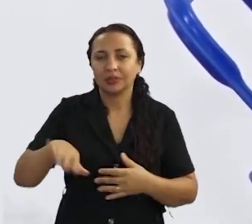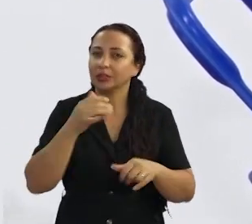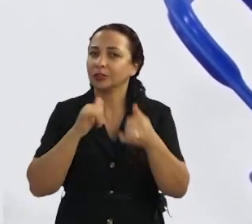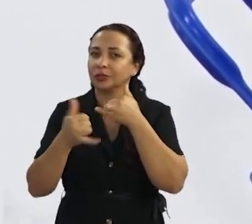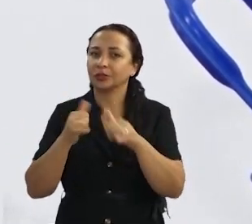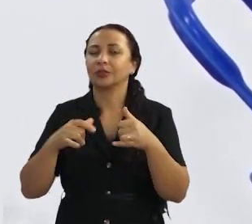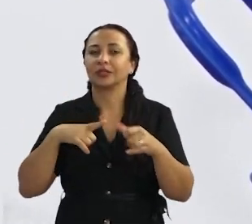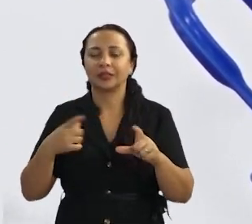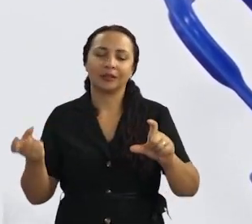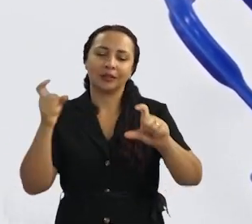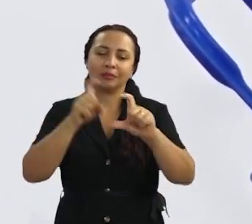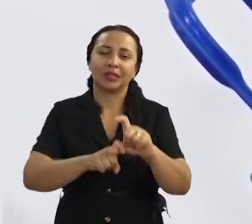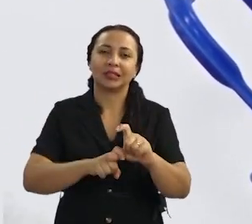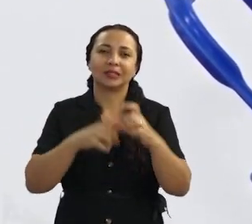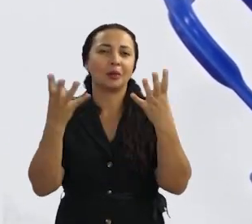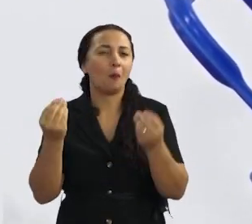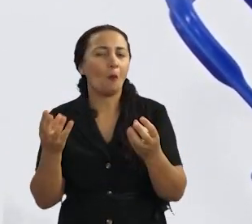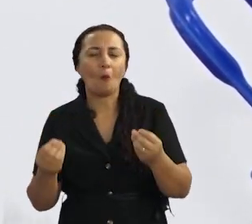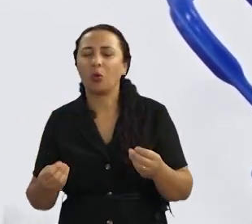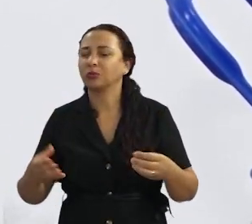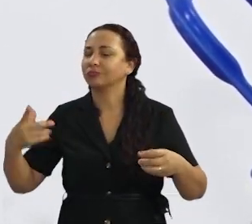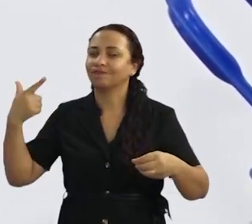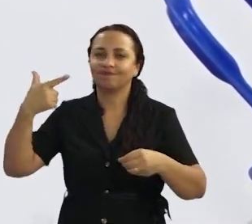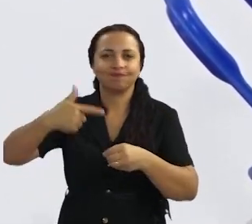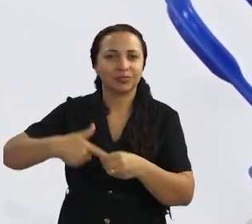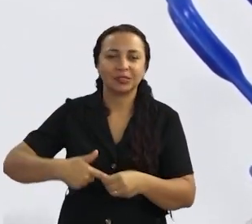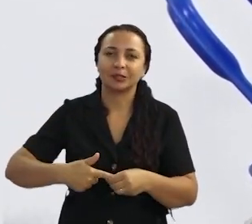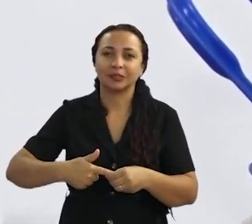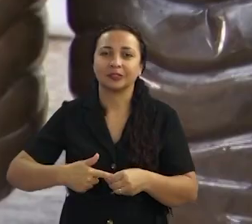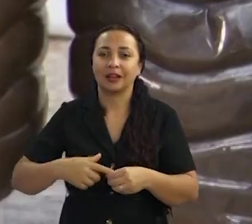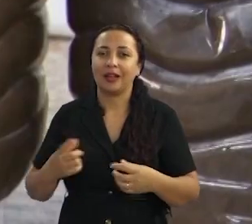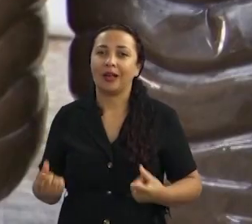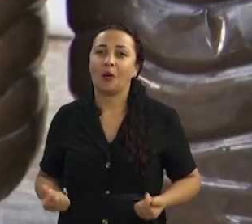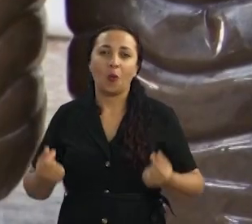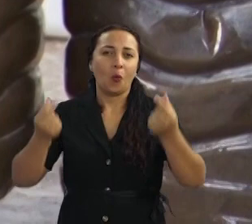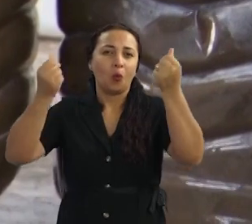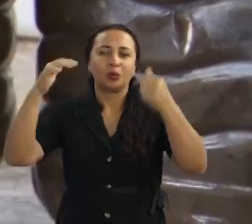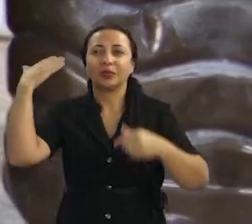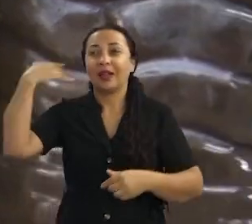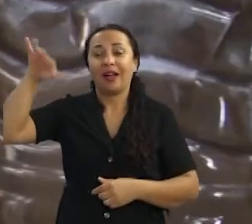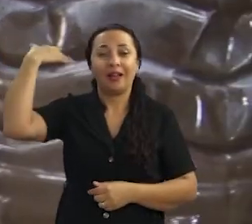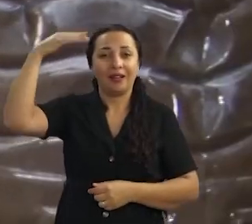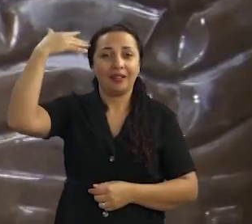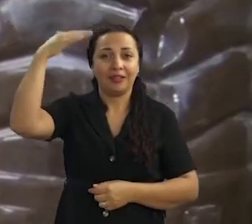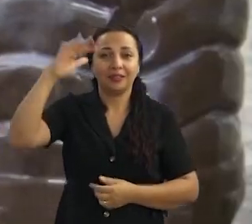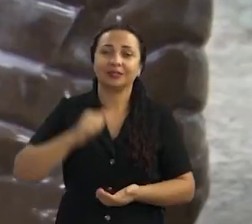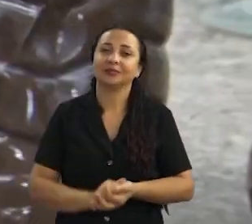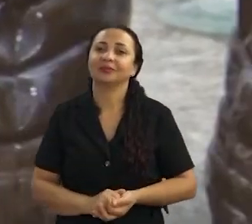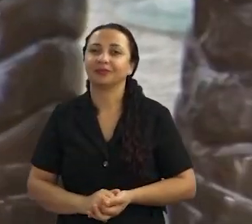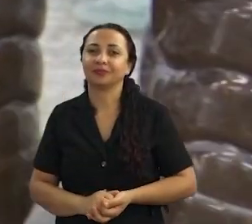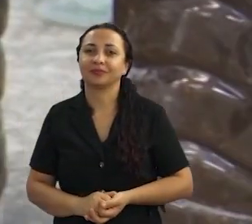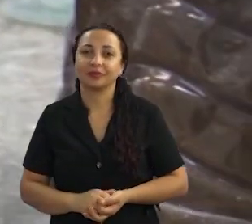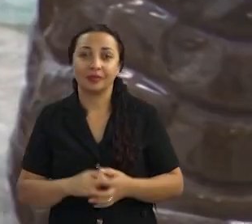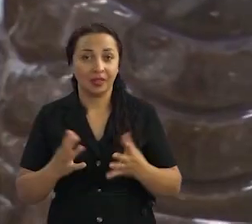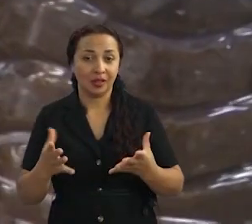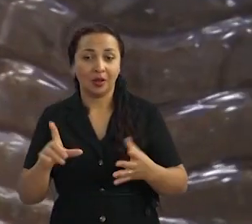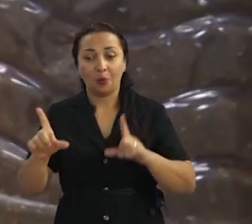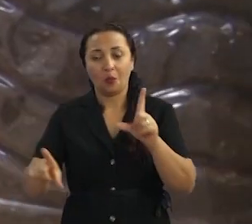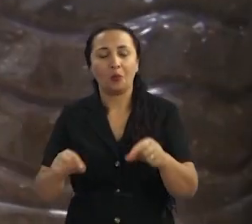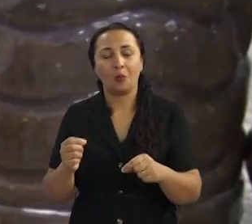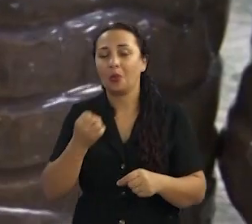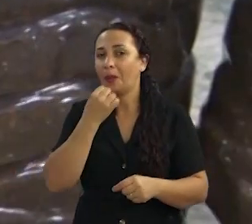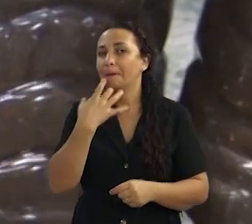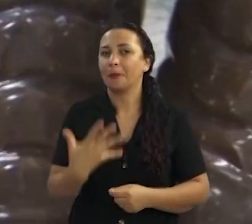gente tem uma dependência muito grande do petróleo e um custo cada vez mais elevado, é